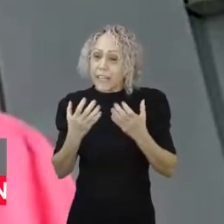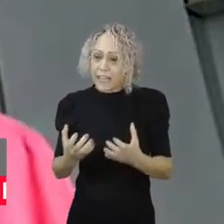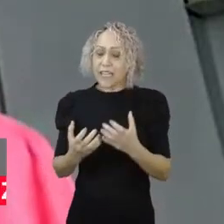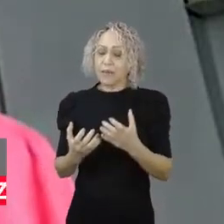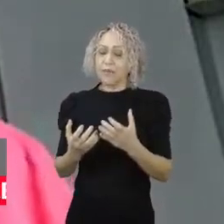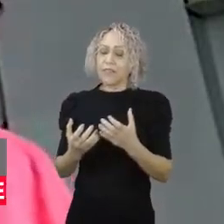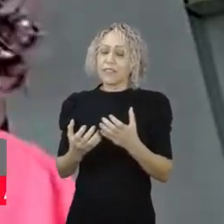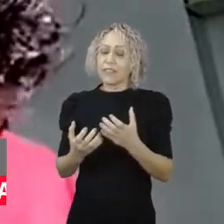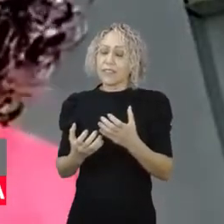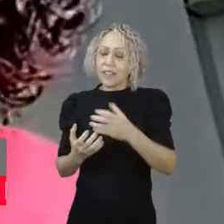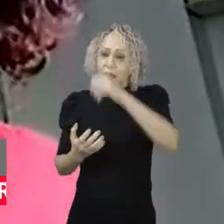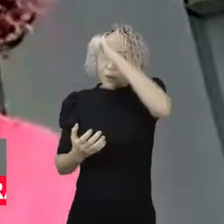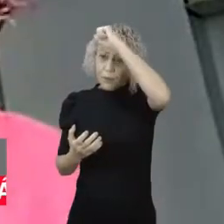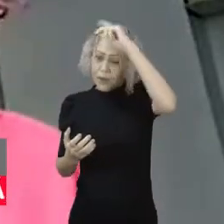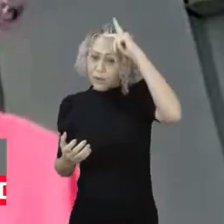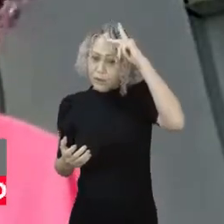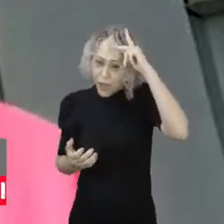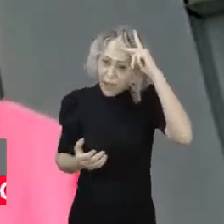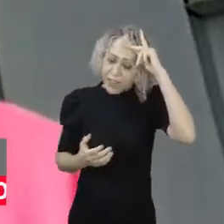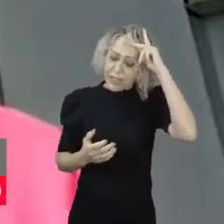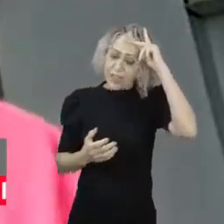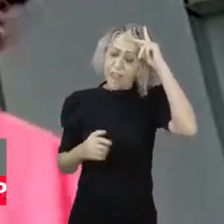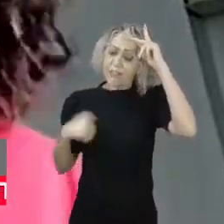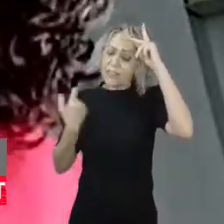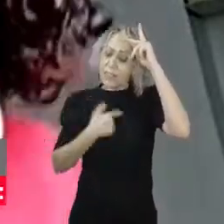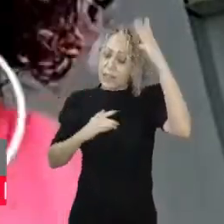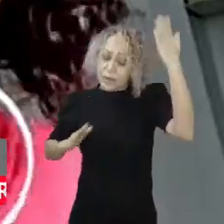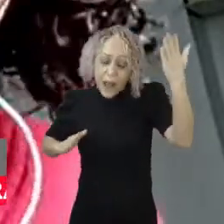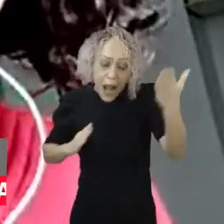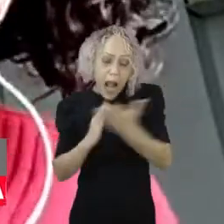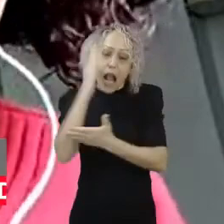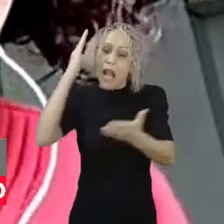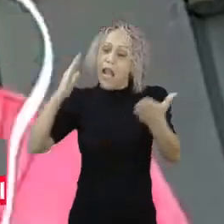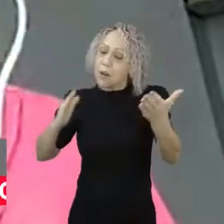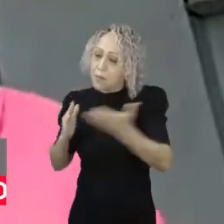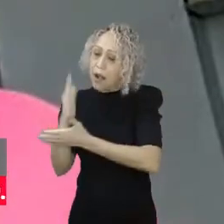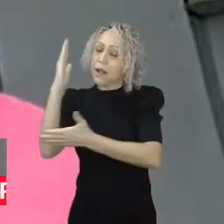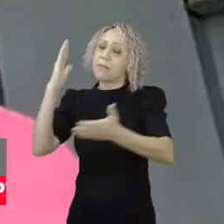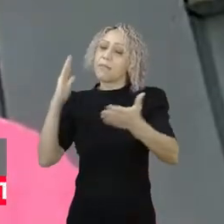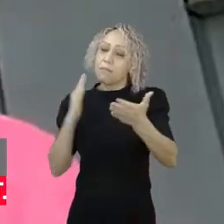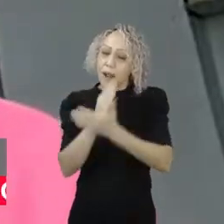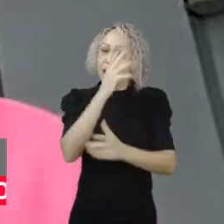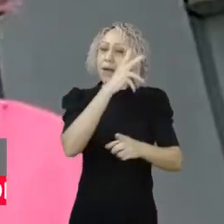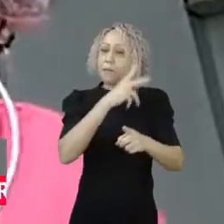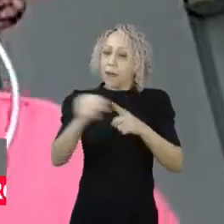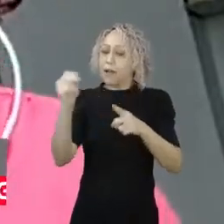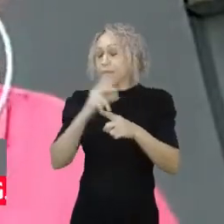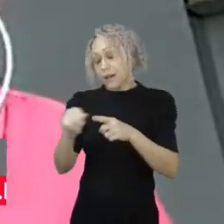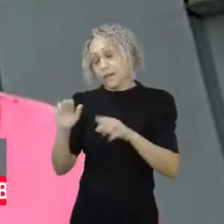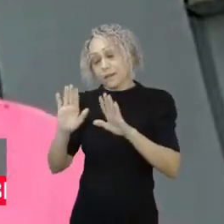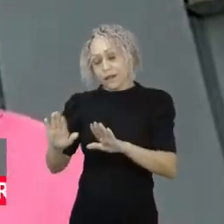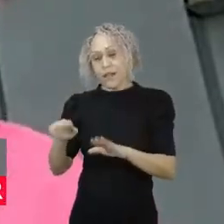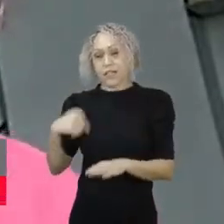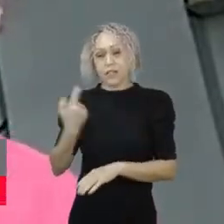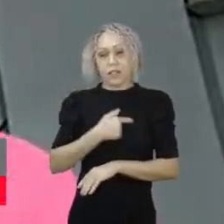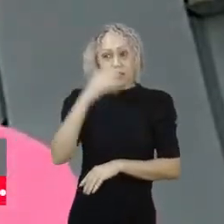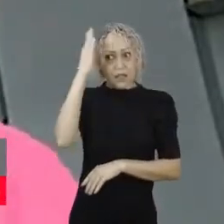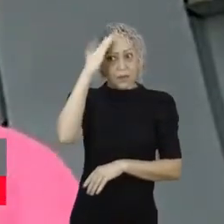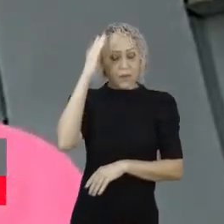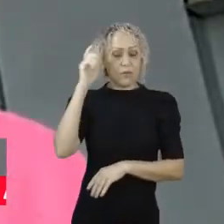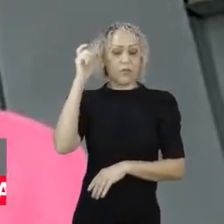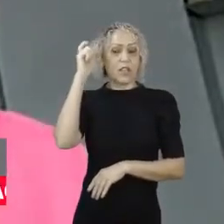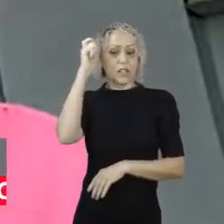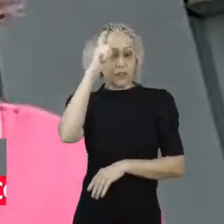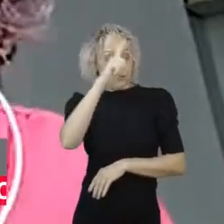mas nós sabemos que é muito difícil eleger em todos os municípios. Vereadores e